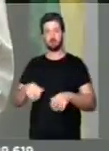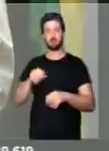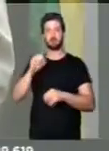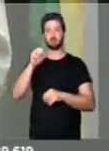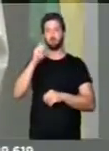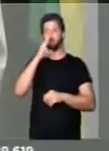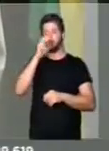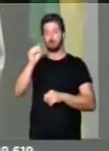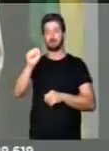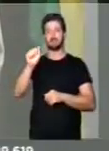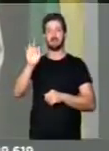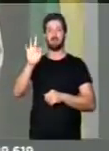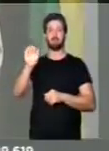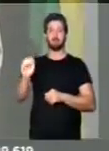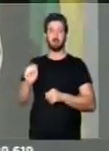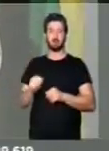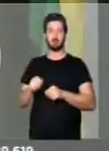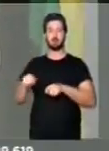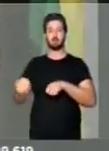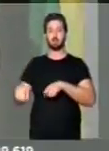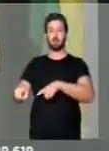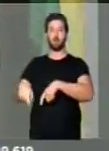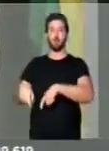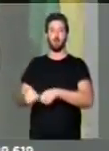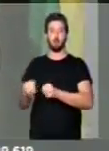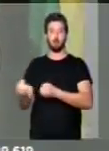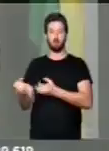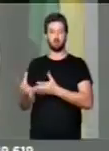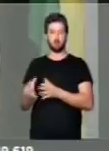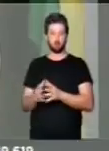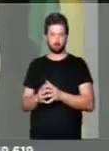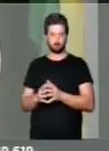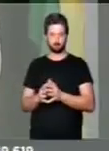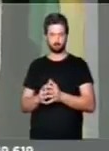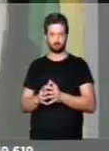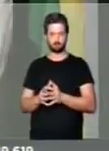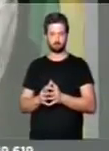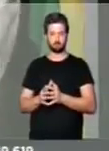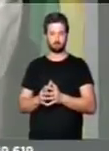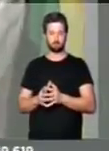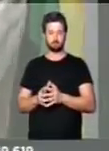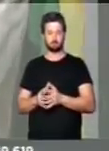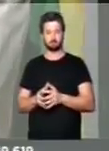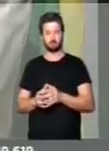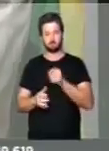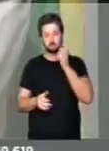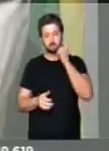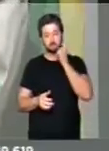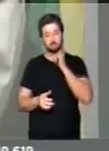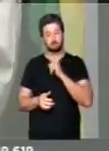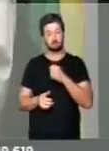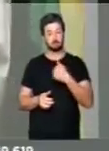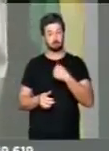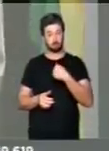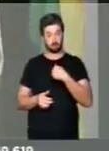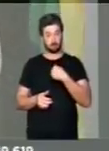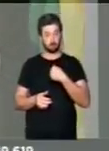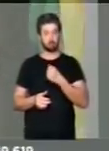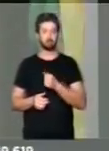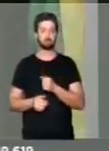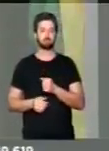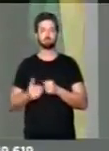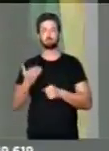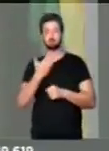muito grande aos produtores destas regiões. Eu tenho um amigo,